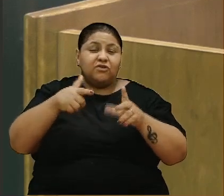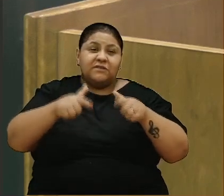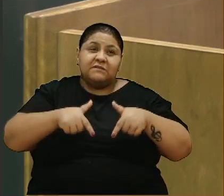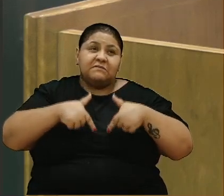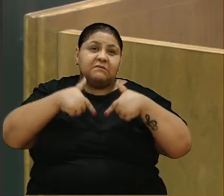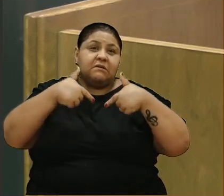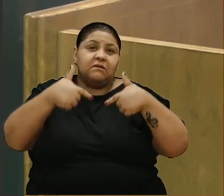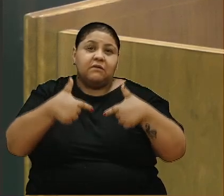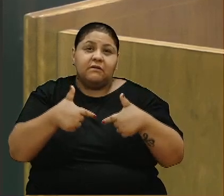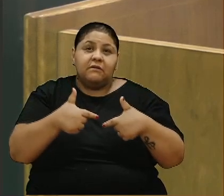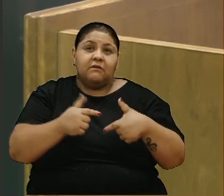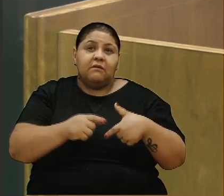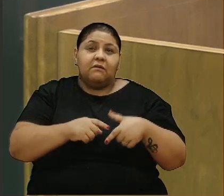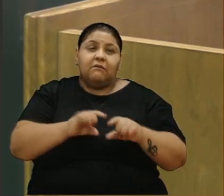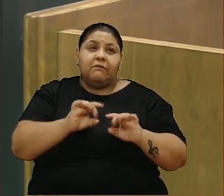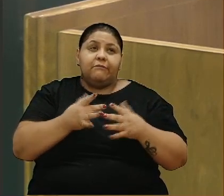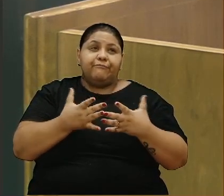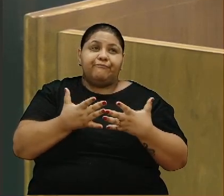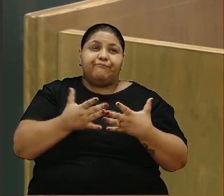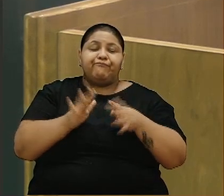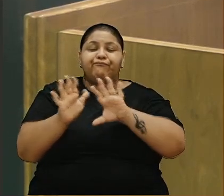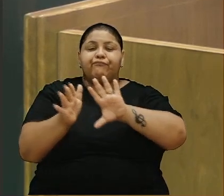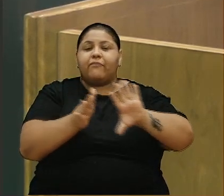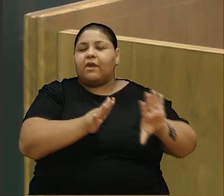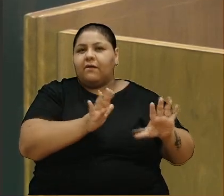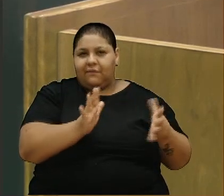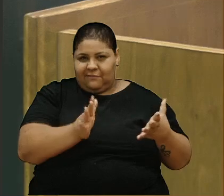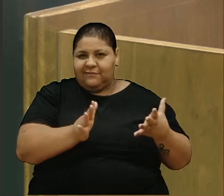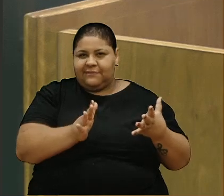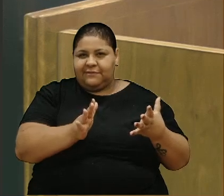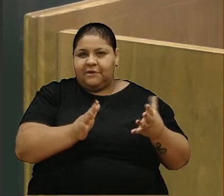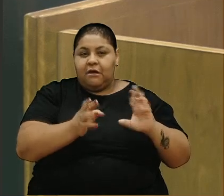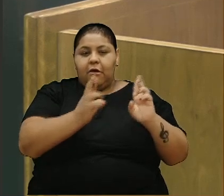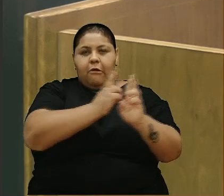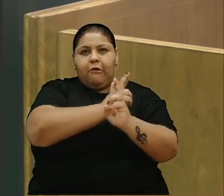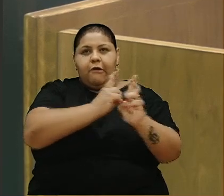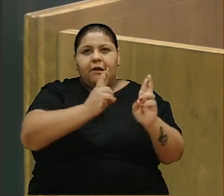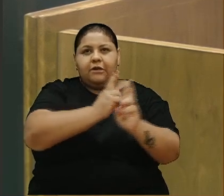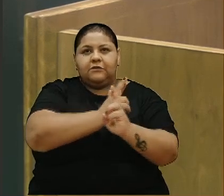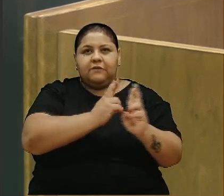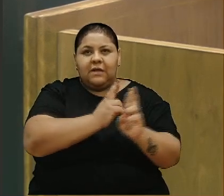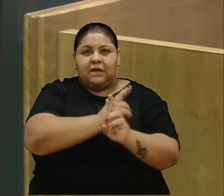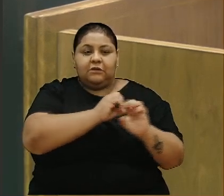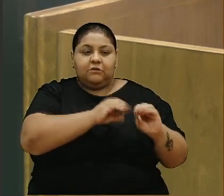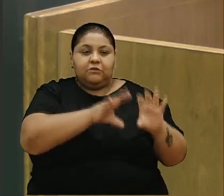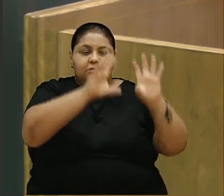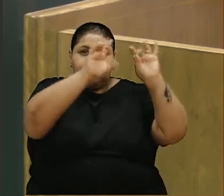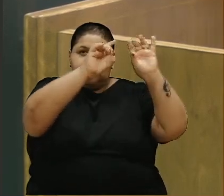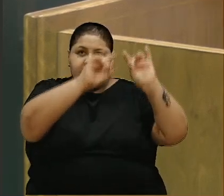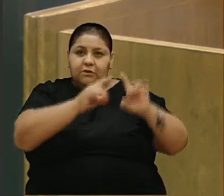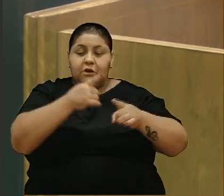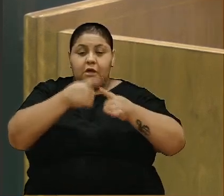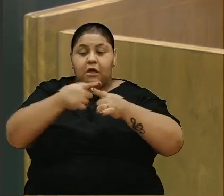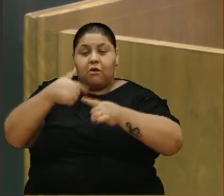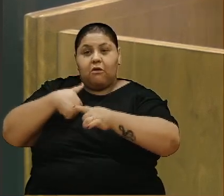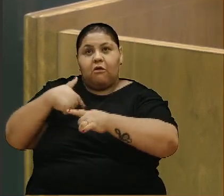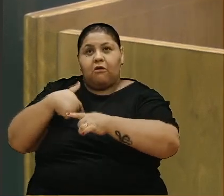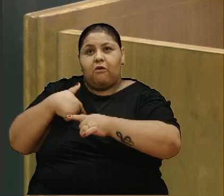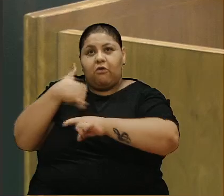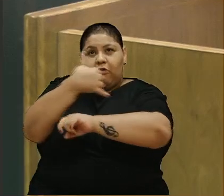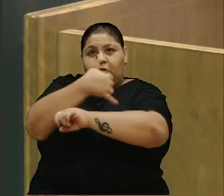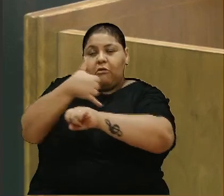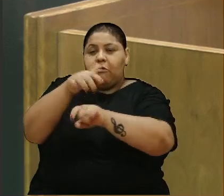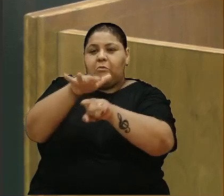na questão da educação especial, como um todo, do segmento da pessoa com deficiência. Falo isso porque eu passei por